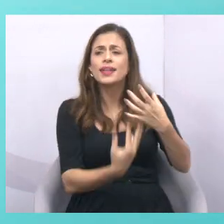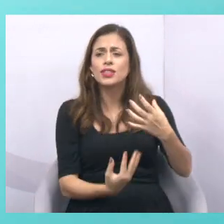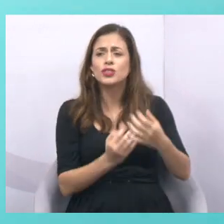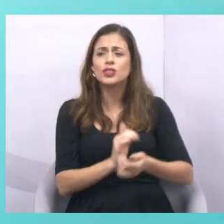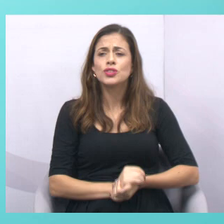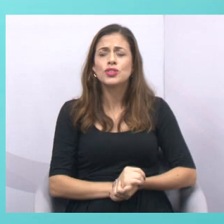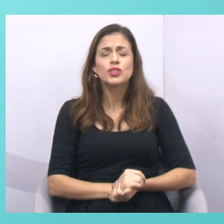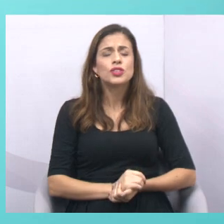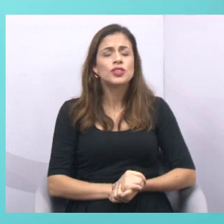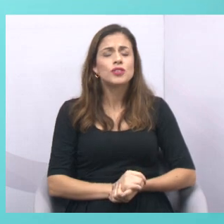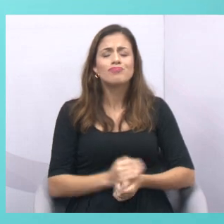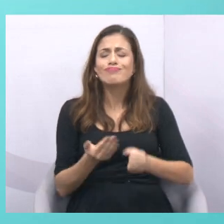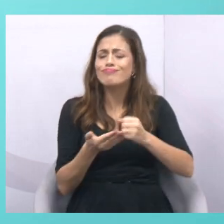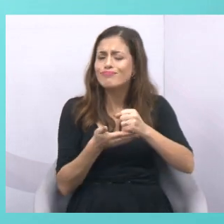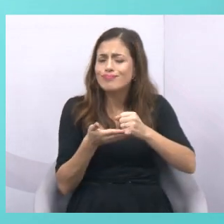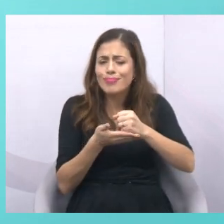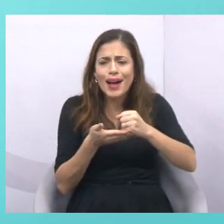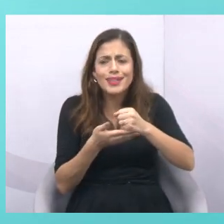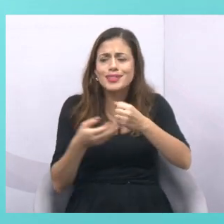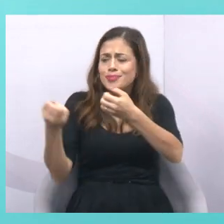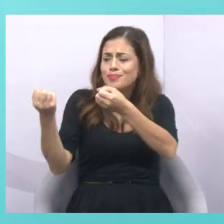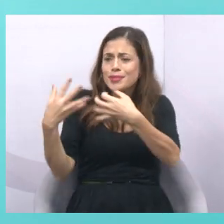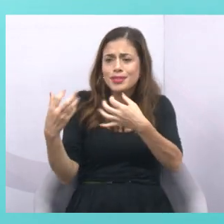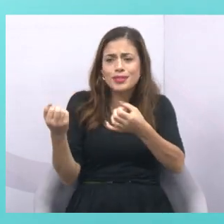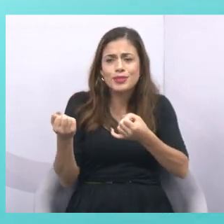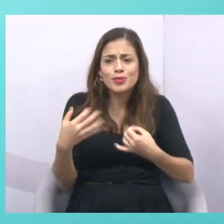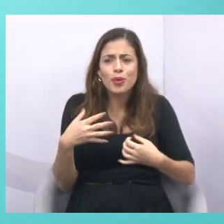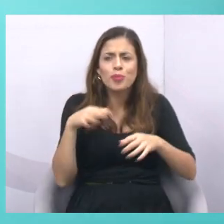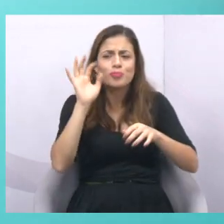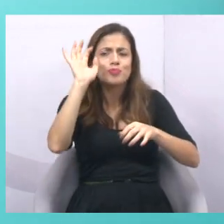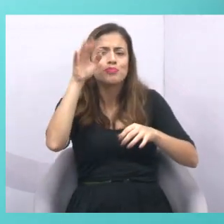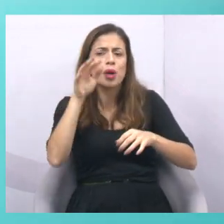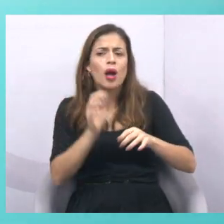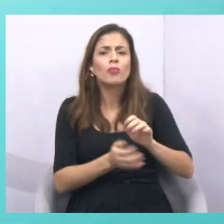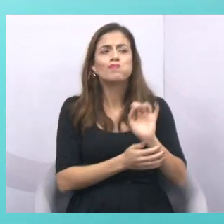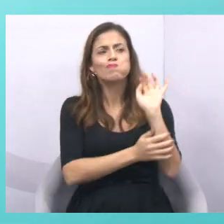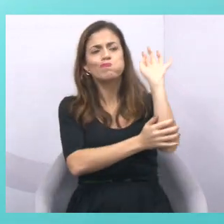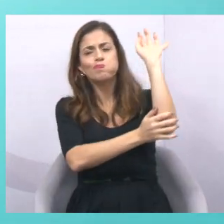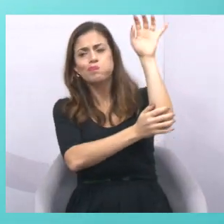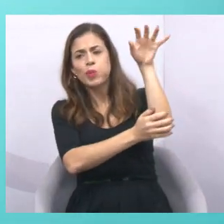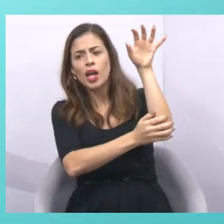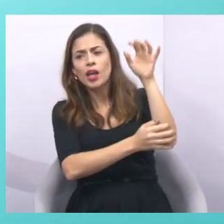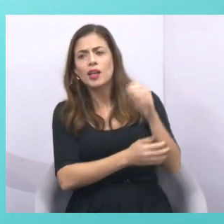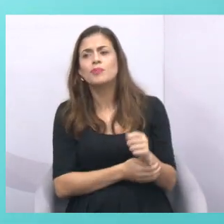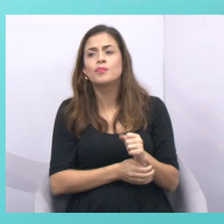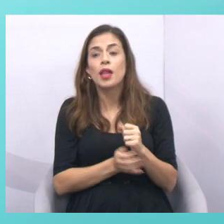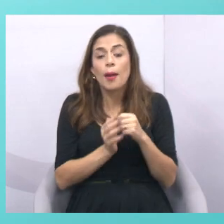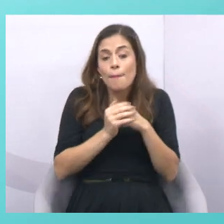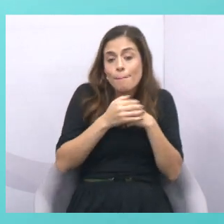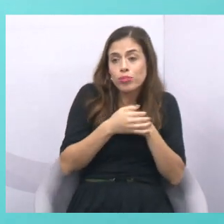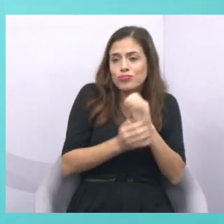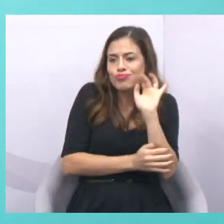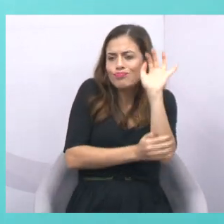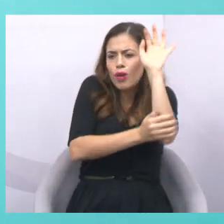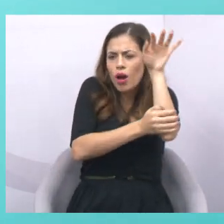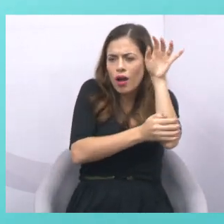que me ensinou muito fundamento. Bandeja com a mão esquerda, bandeja com a mão direita, se proteger na